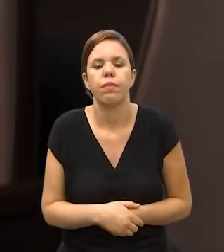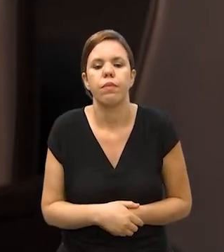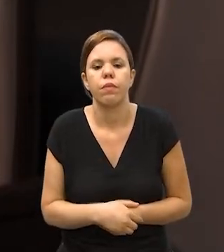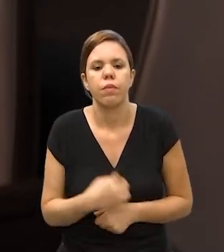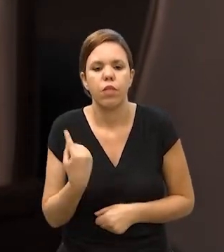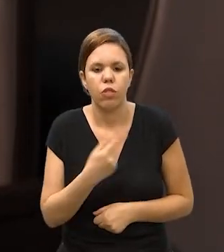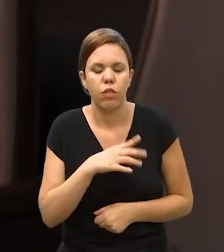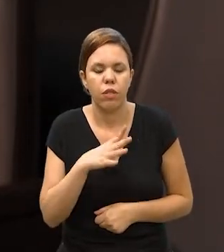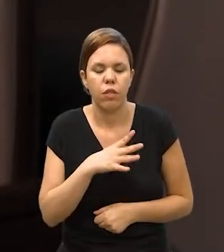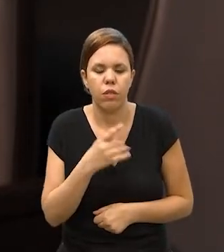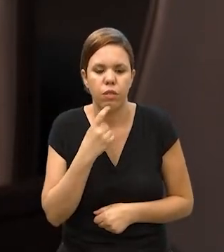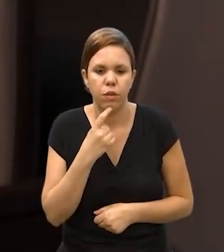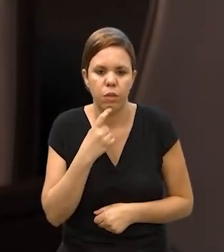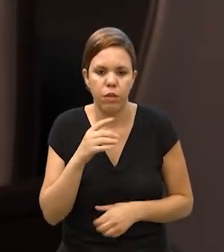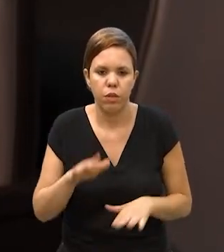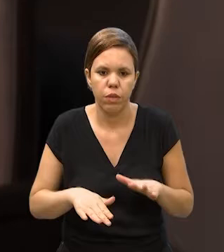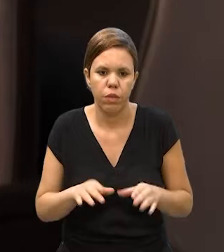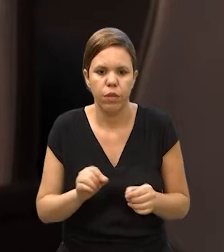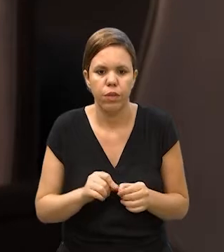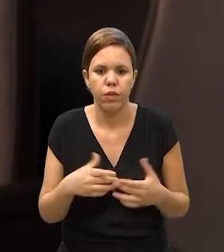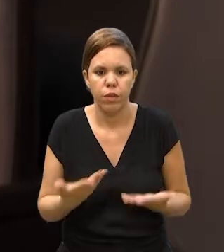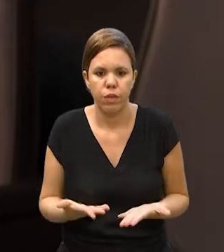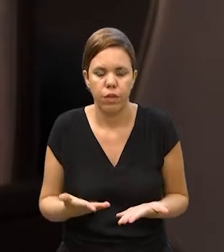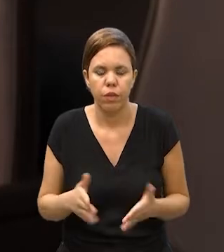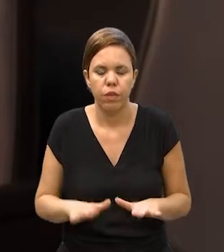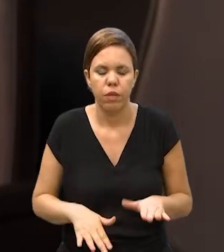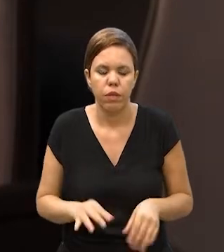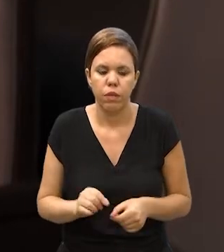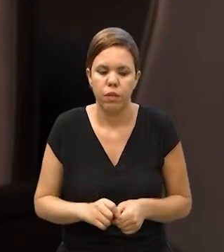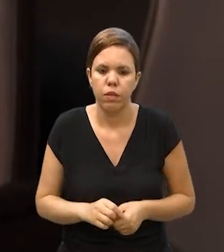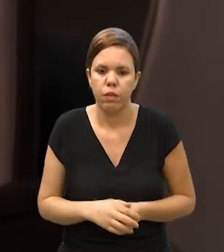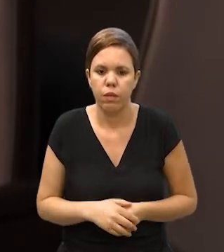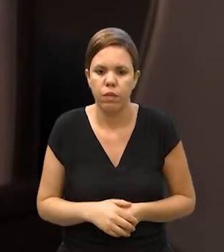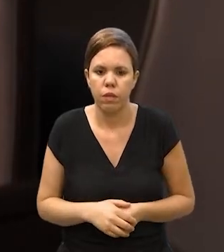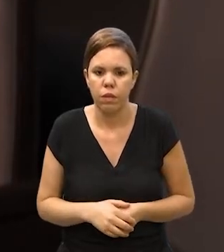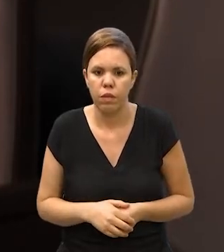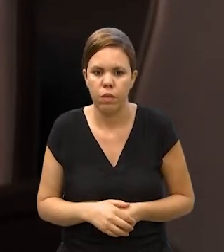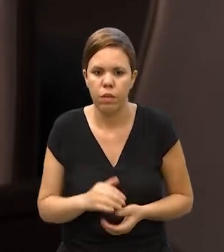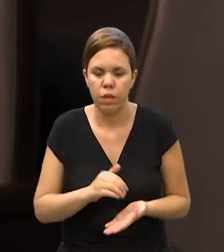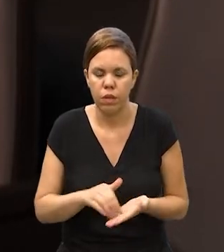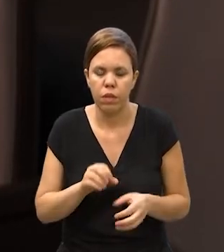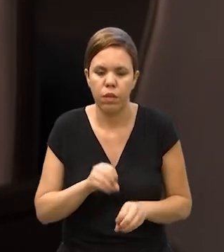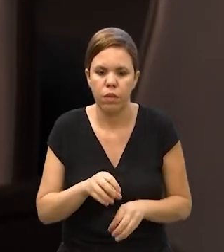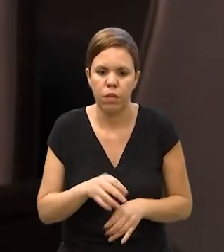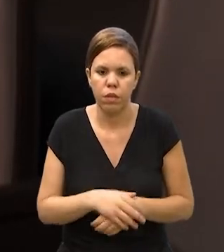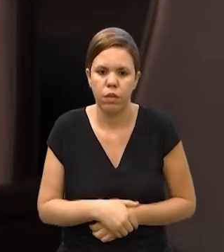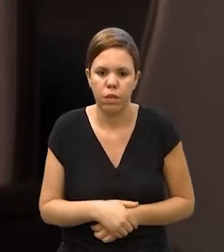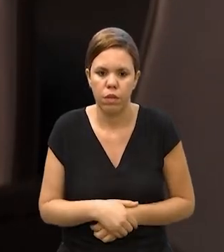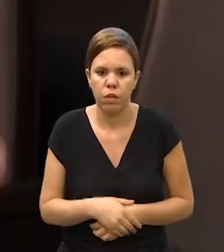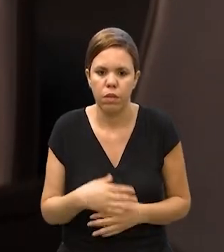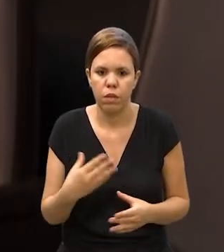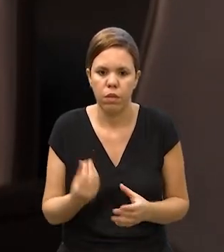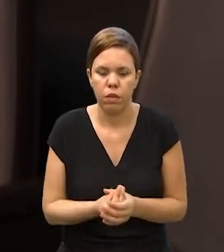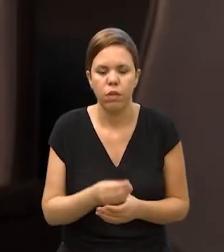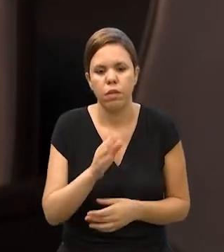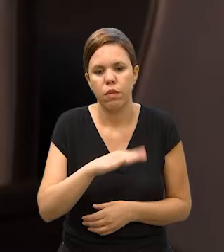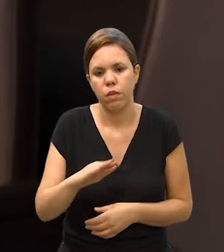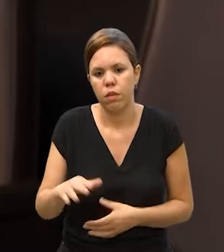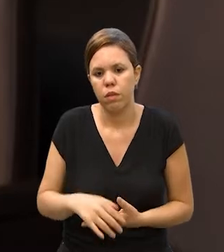da nossa cidade de Campinas, né? Muitas vezes faz às vezes, da Secretaria de Educação, coloca as